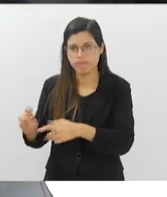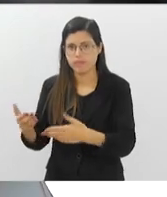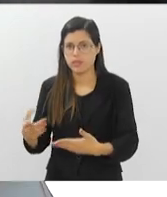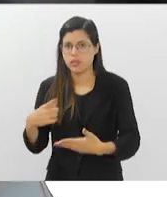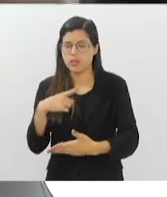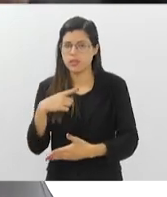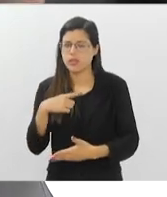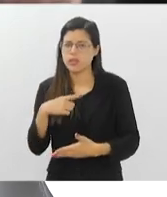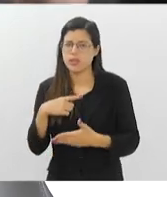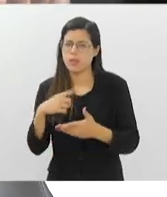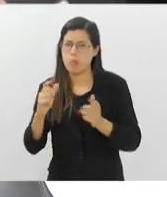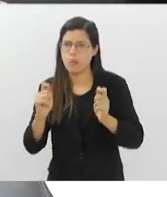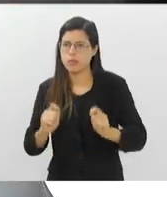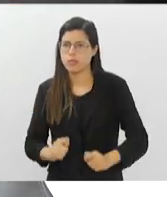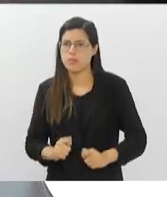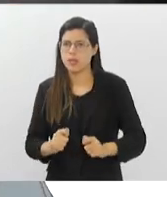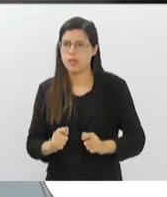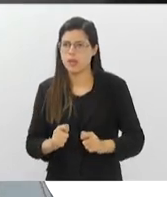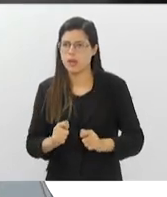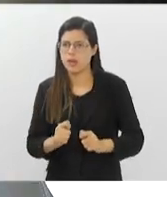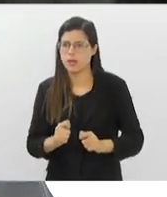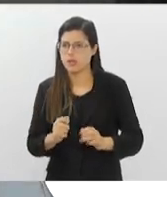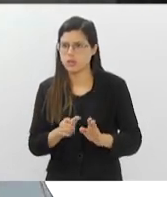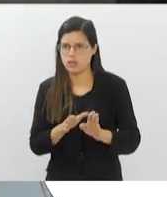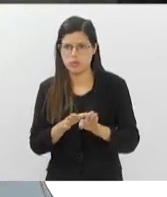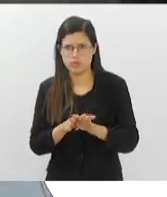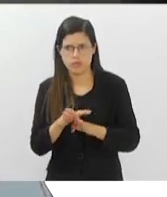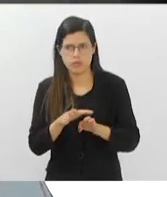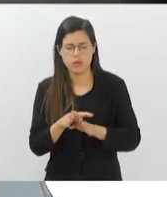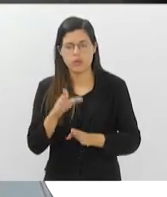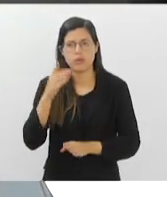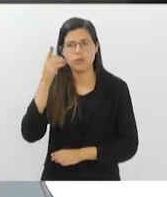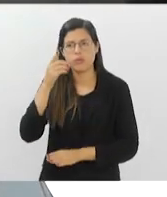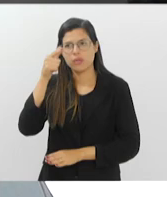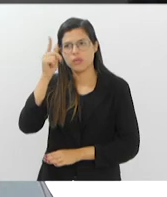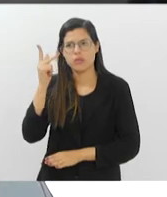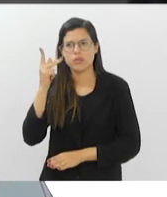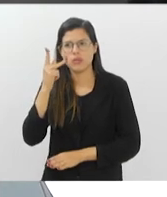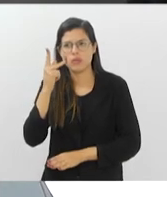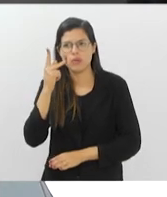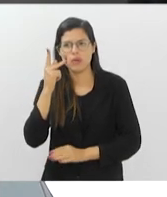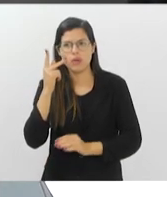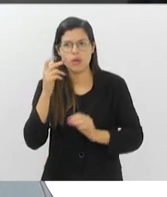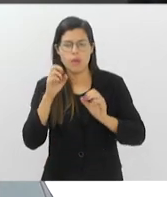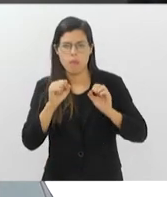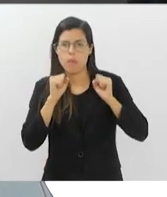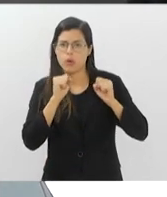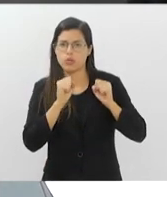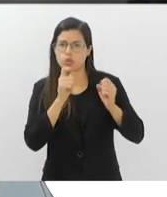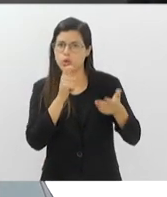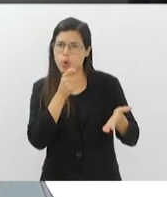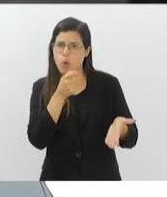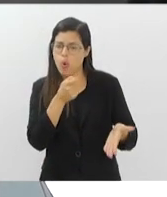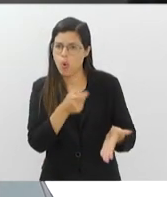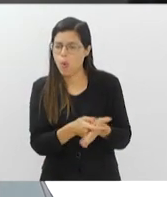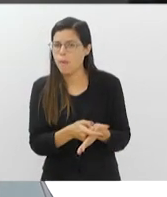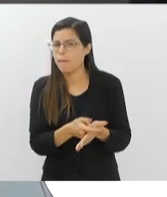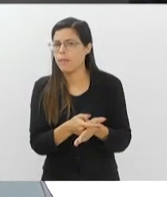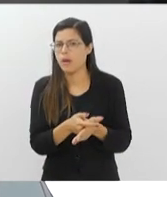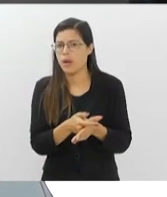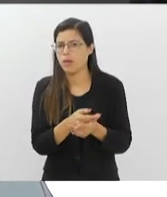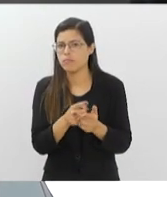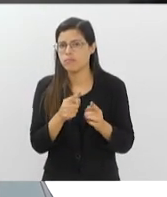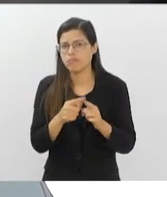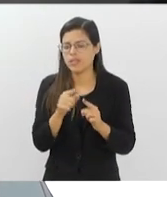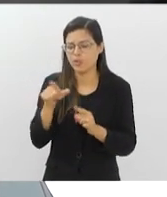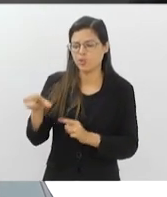um direcionamento, deputado Luiz Paulo, para dizer, olha, você pode comprar em todo lado, mas dê preferência